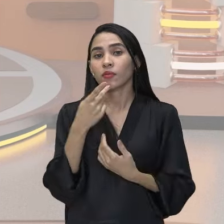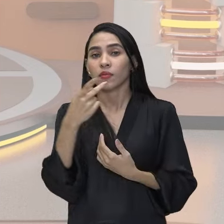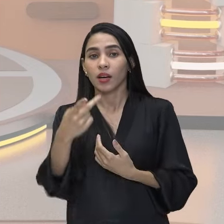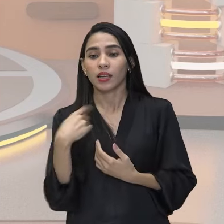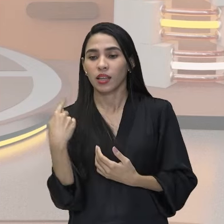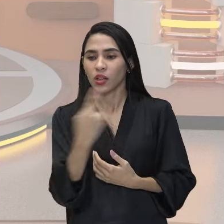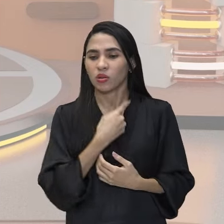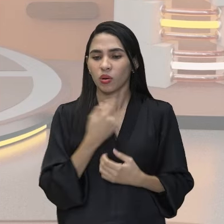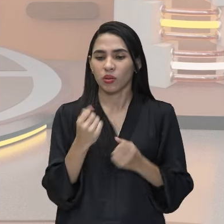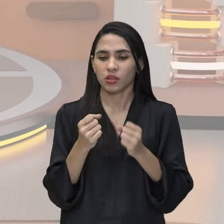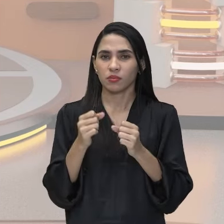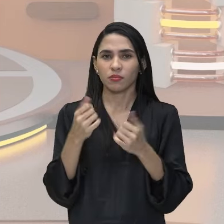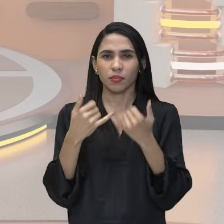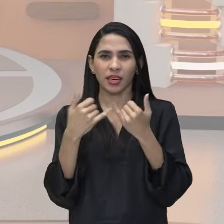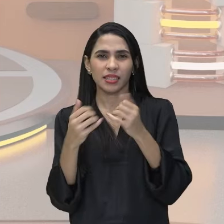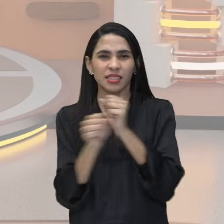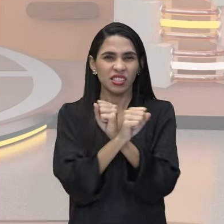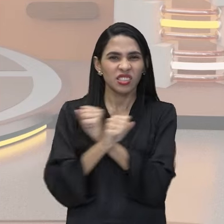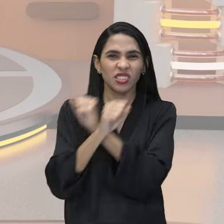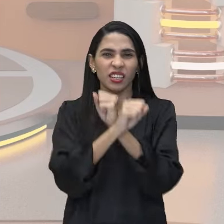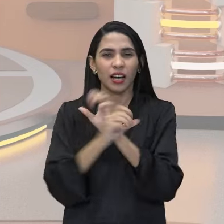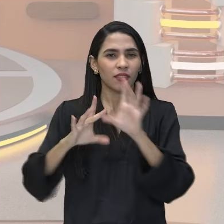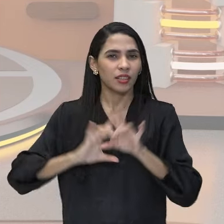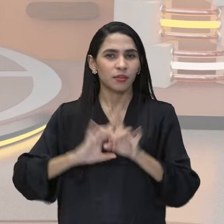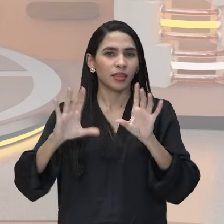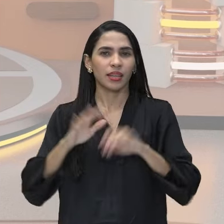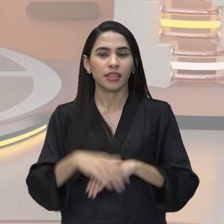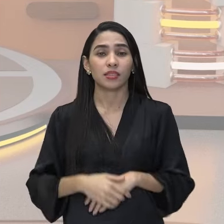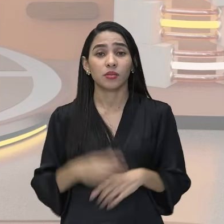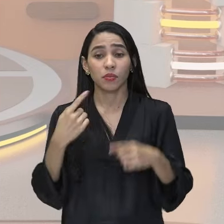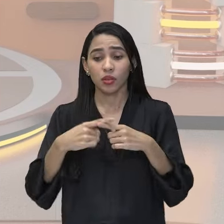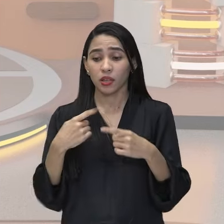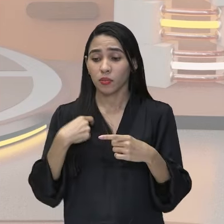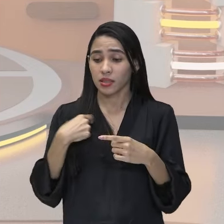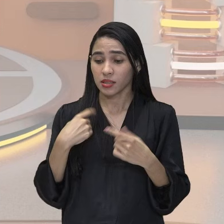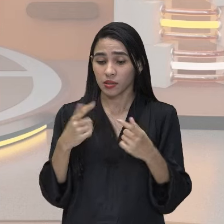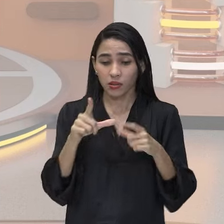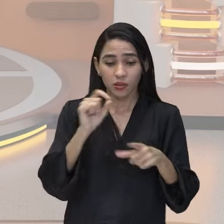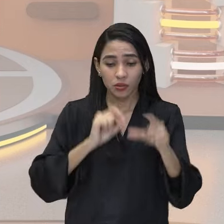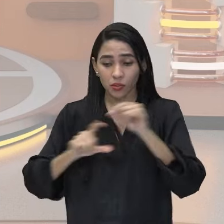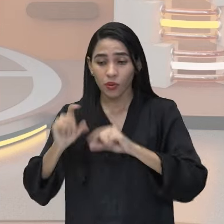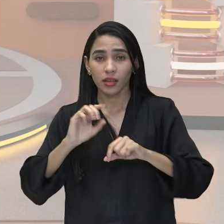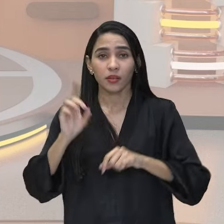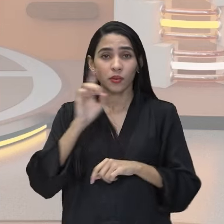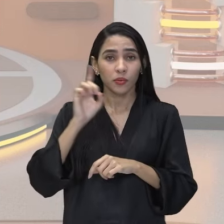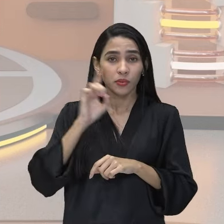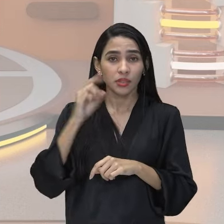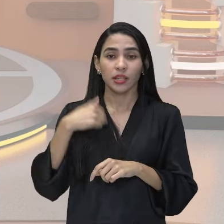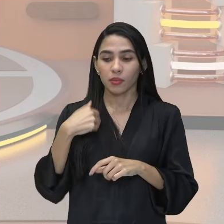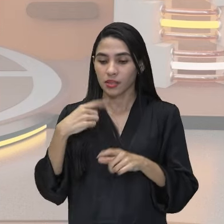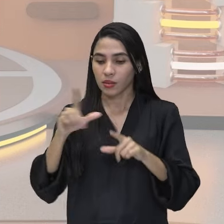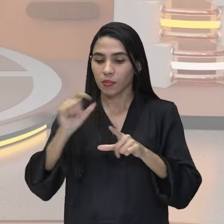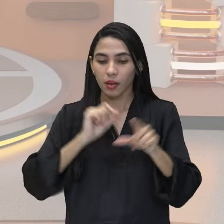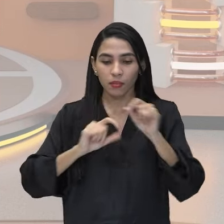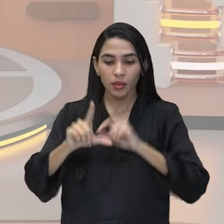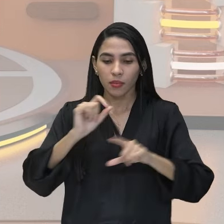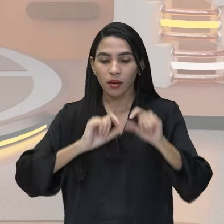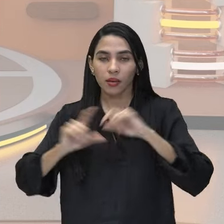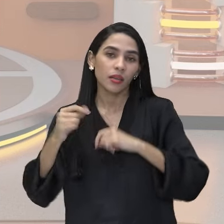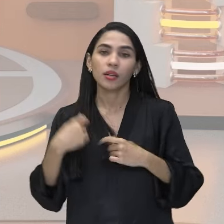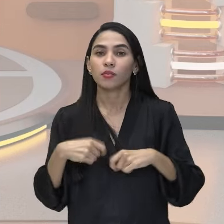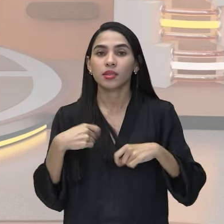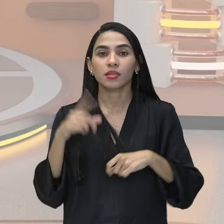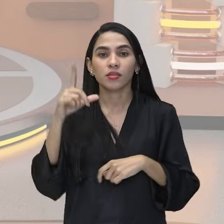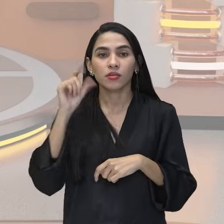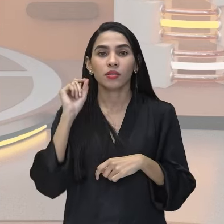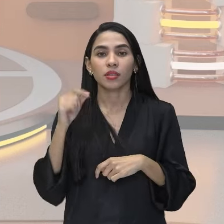condenados à liberdade. Por que nós somos condenados a essa liberdade? Porque eu tenho que fazer escolhas todos os dias. Todos os dias eu tenho que fazer uma escolha. No